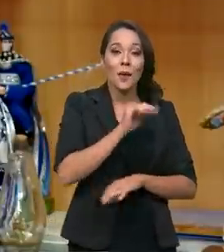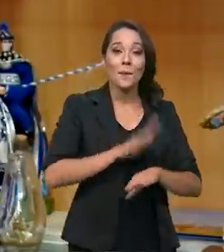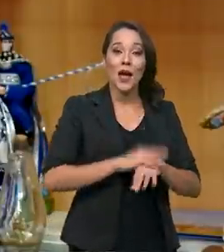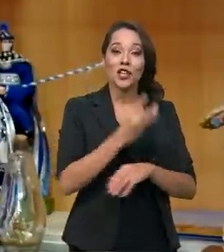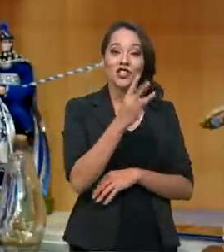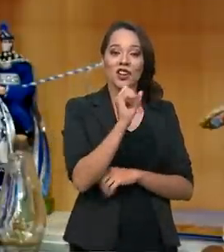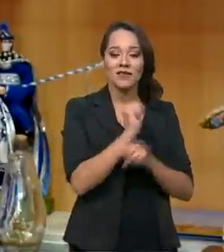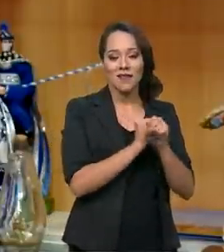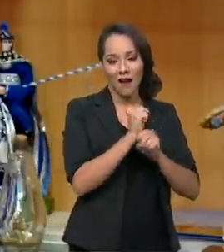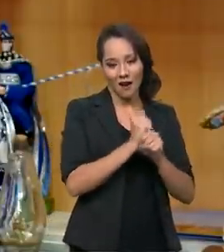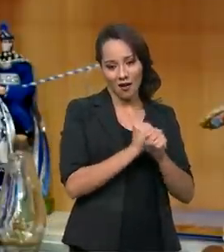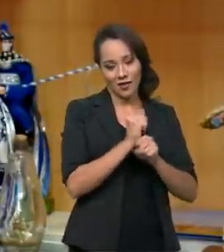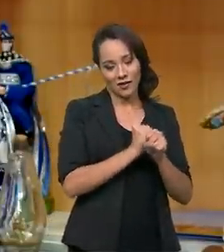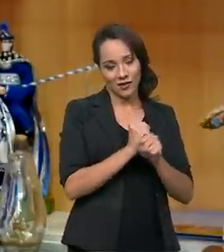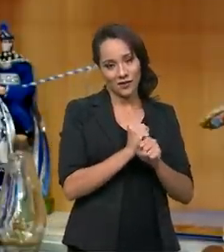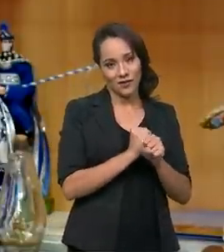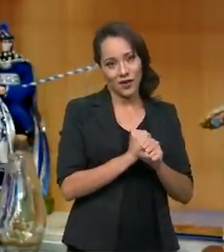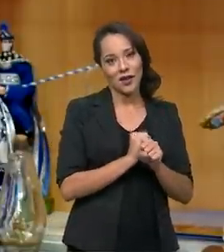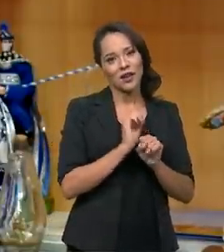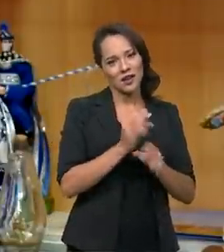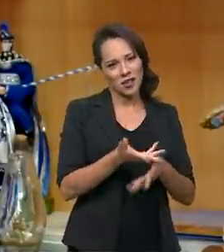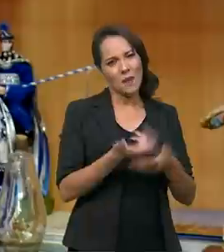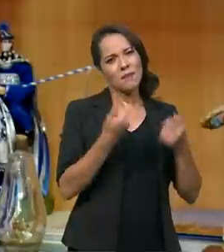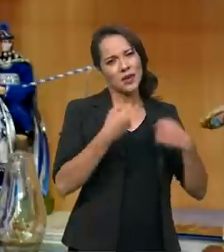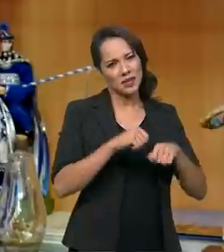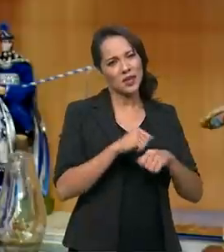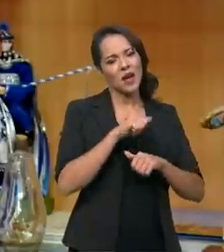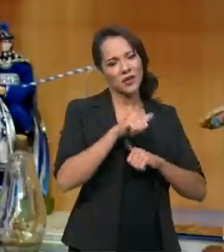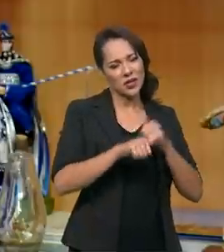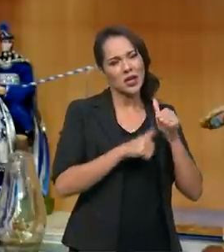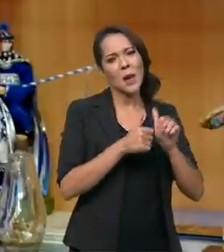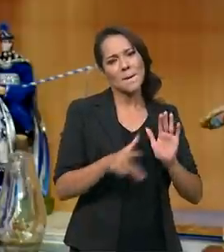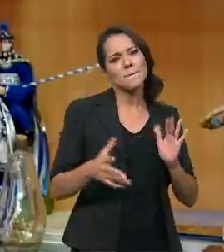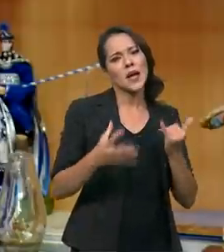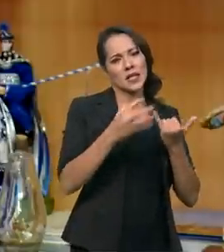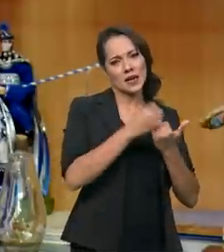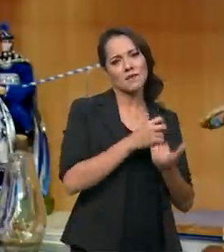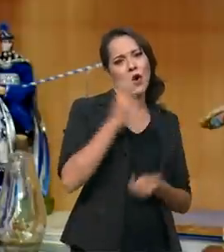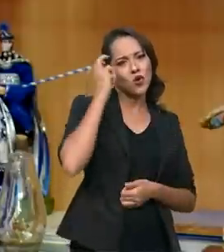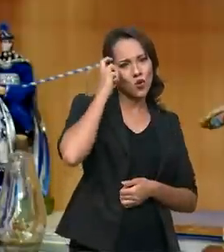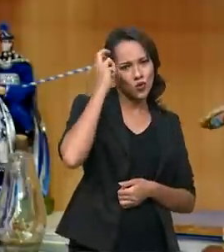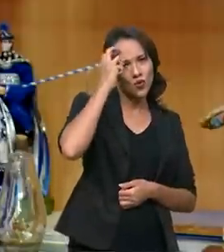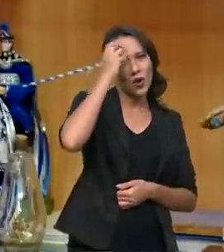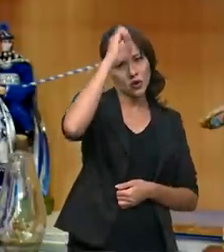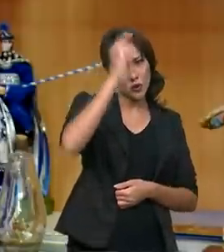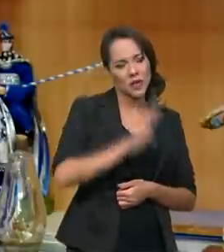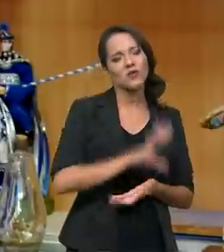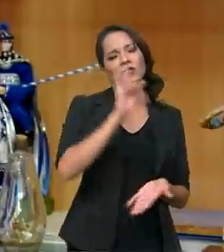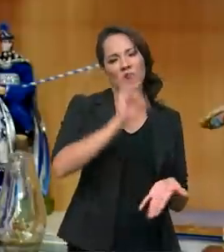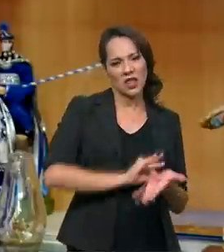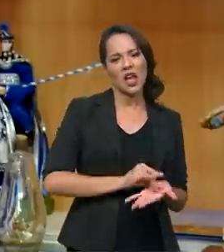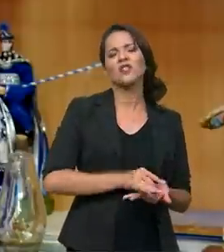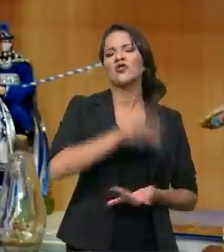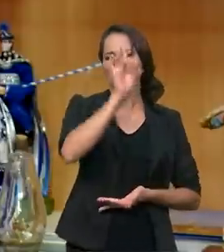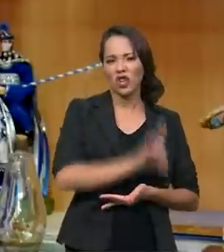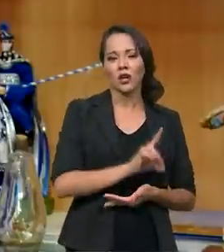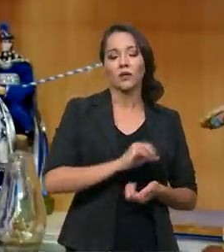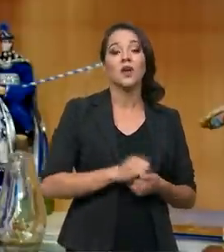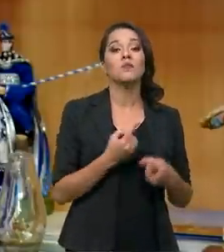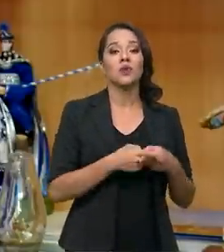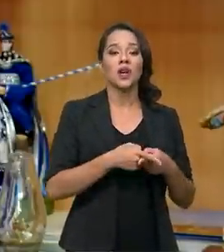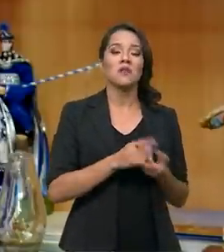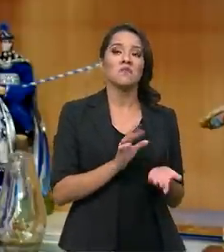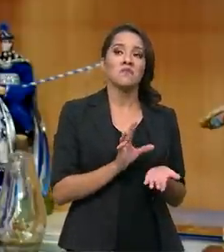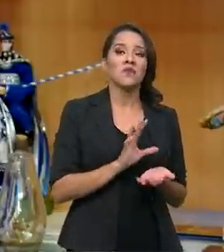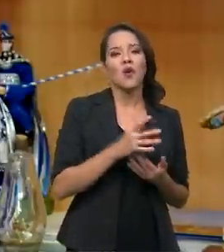anos e já merecia ter se tornado patrimônio cultural e natural do Brasil nem fato e de direito e